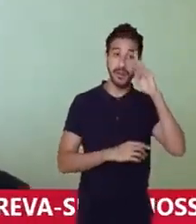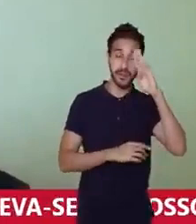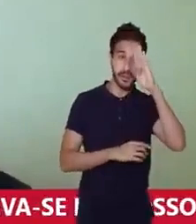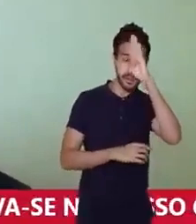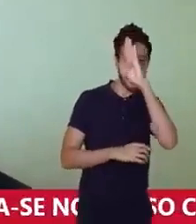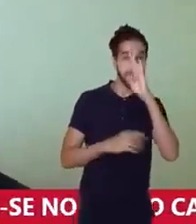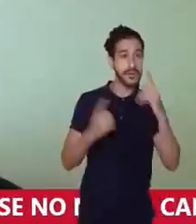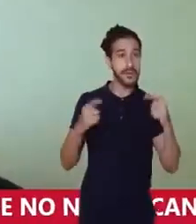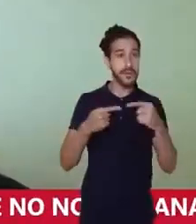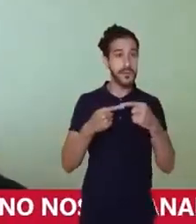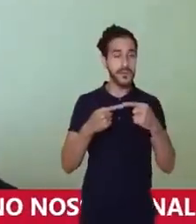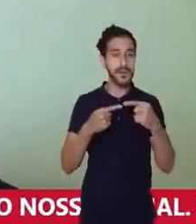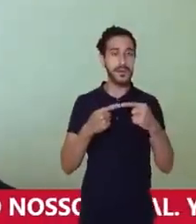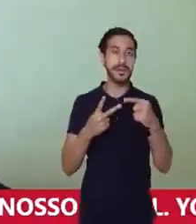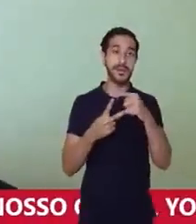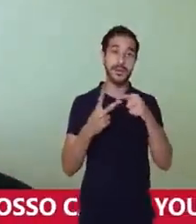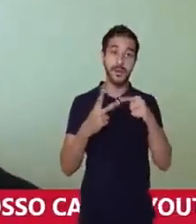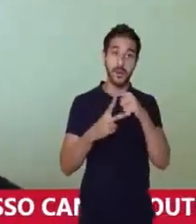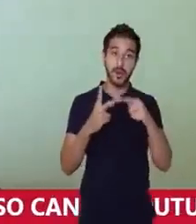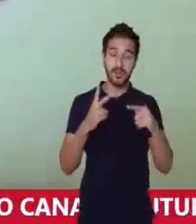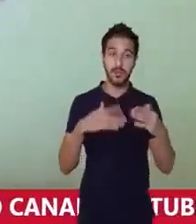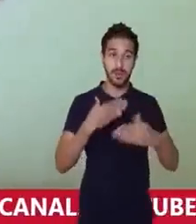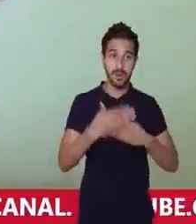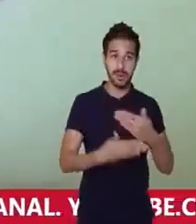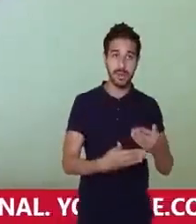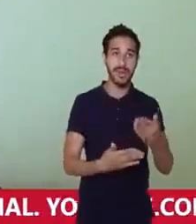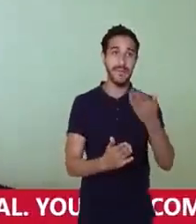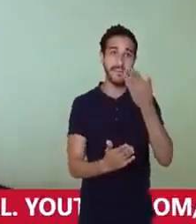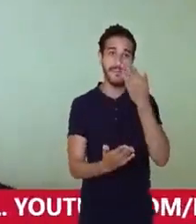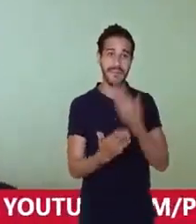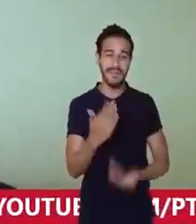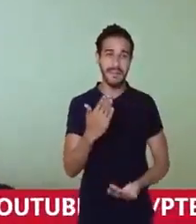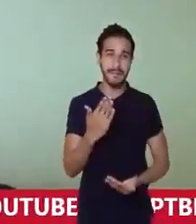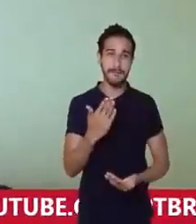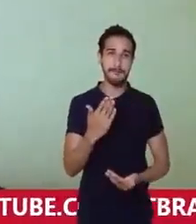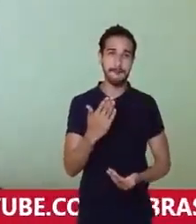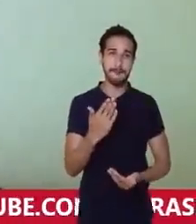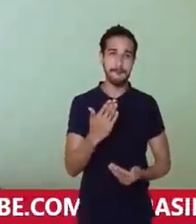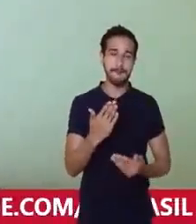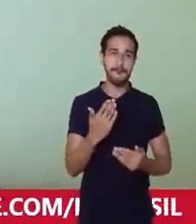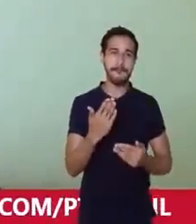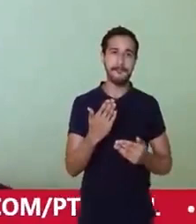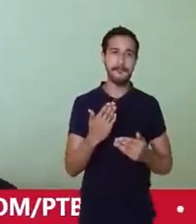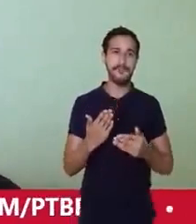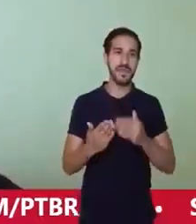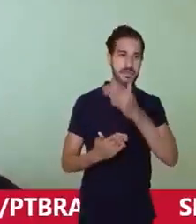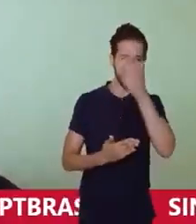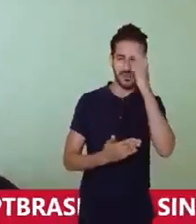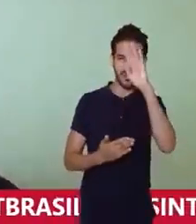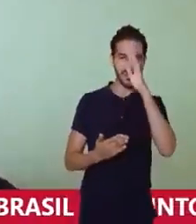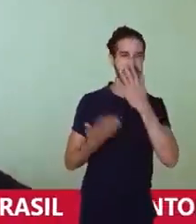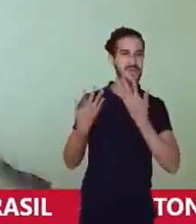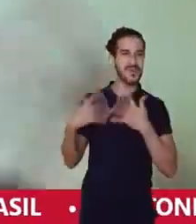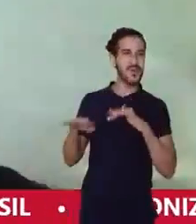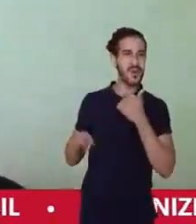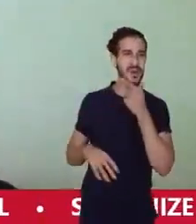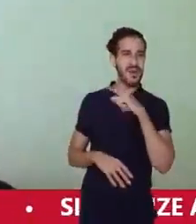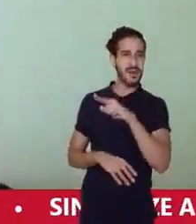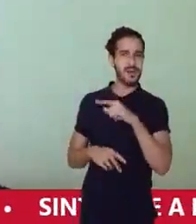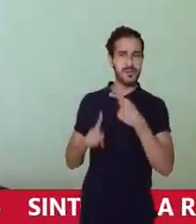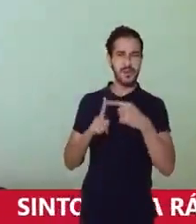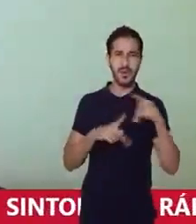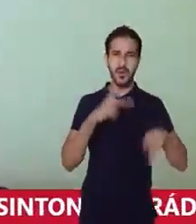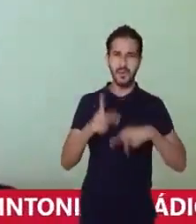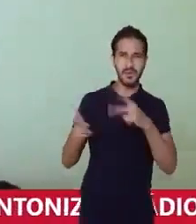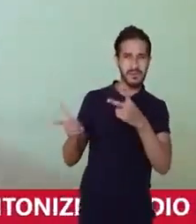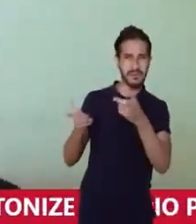fazem parte de dois processos. A perda de popularidade dele diante da